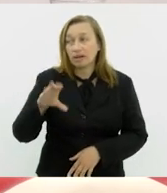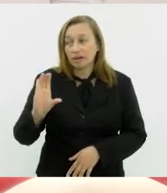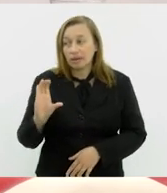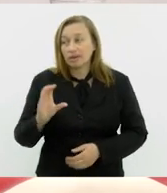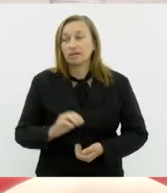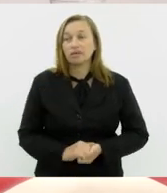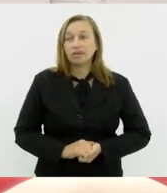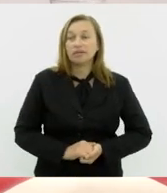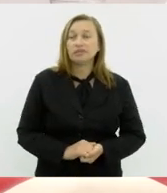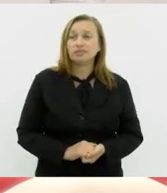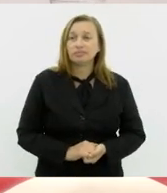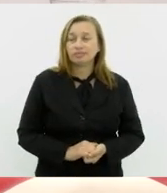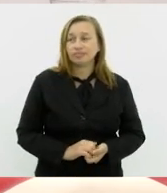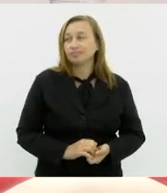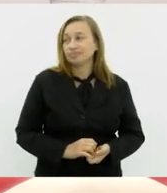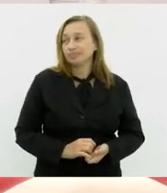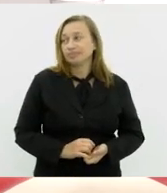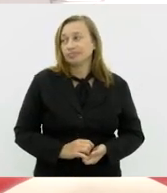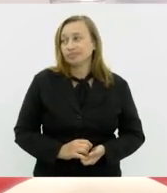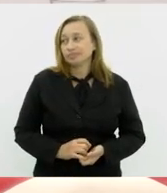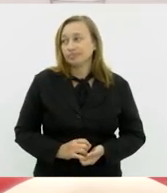ANAC?